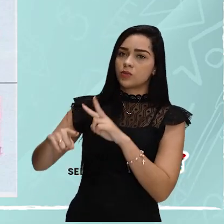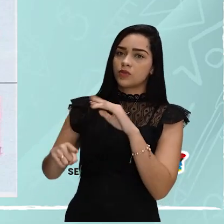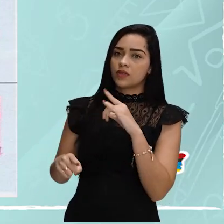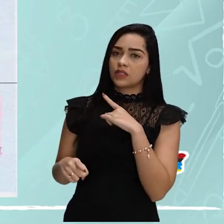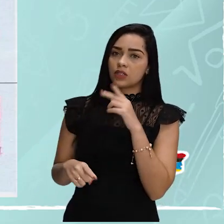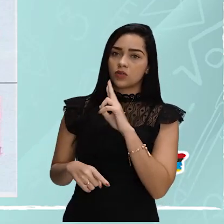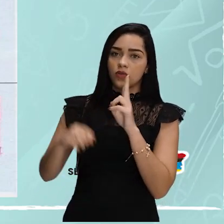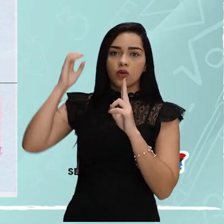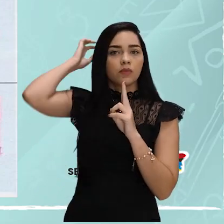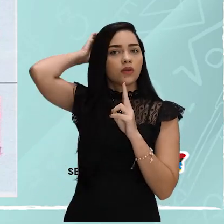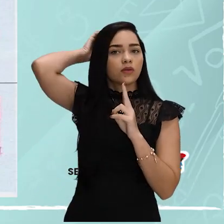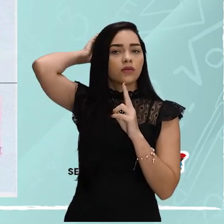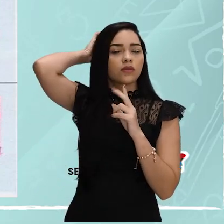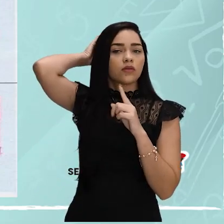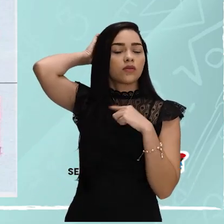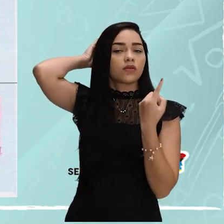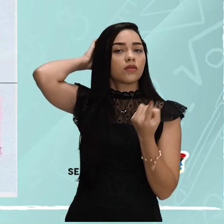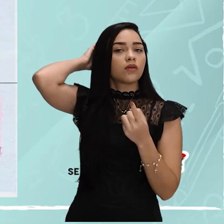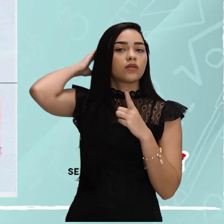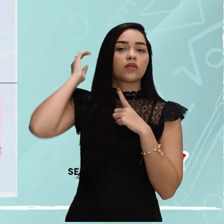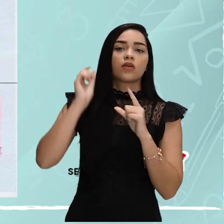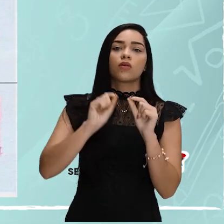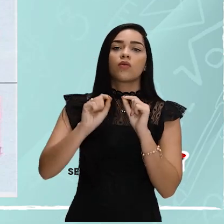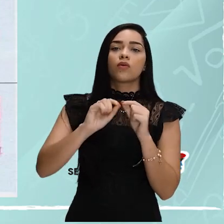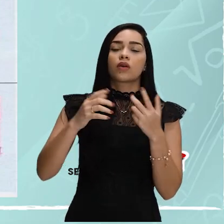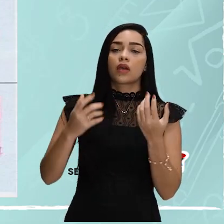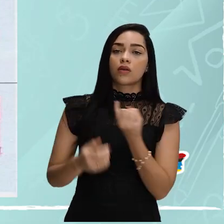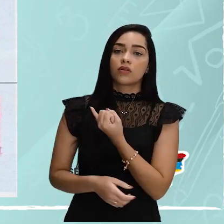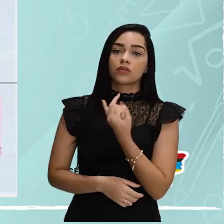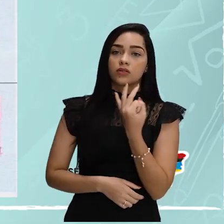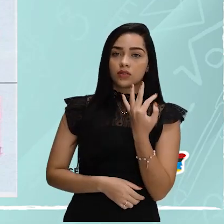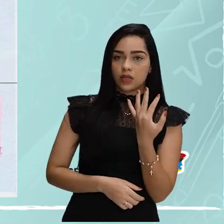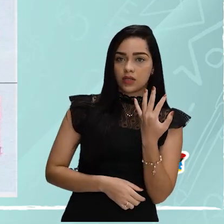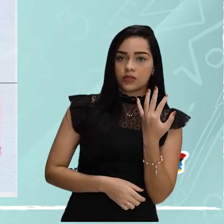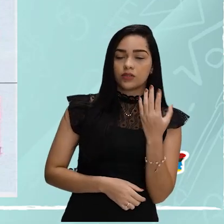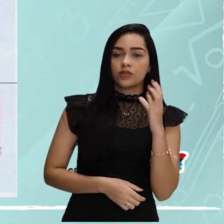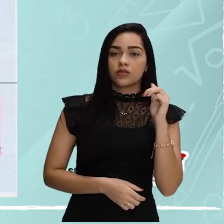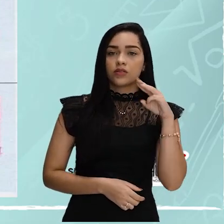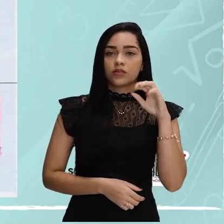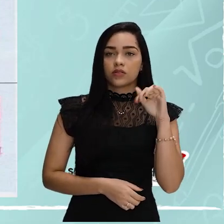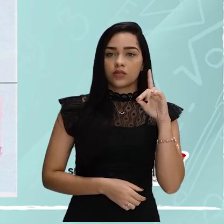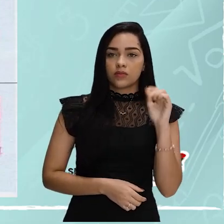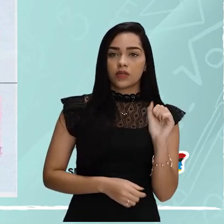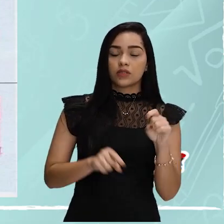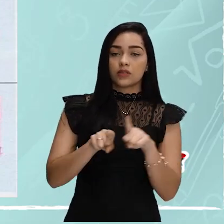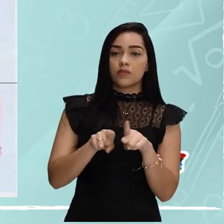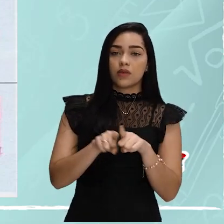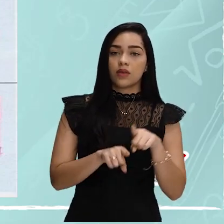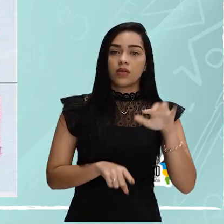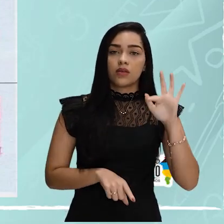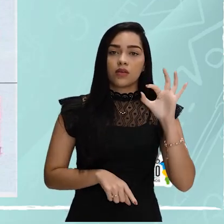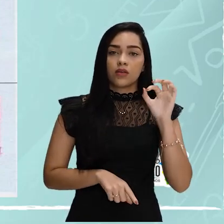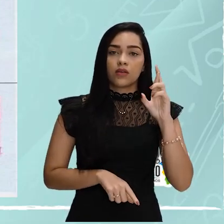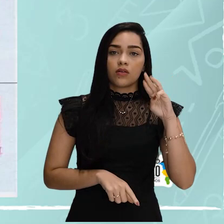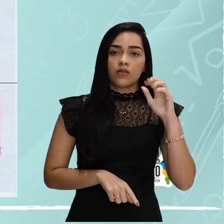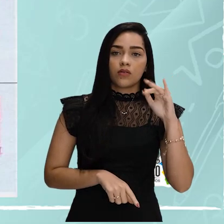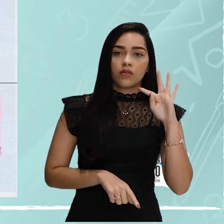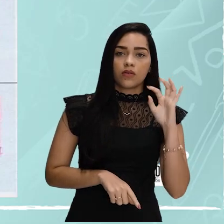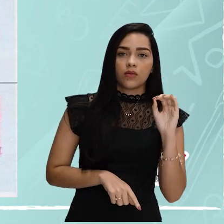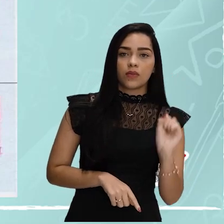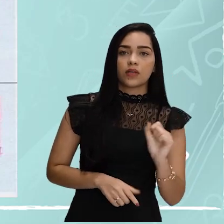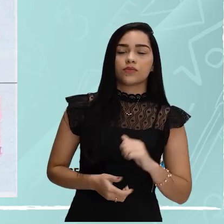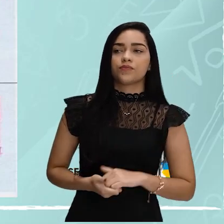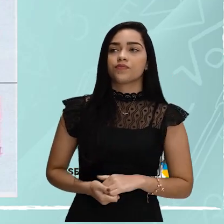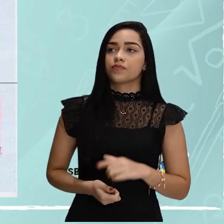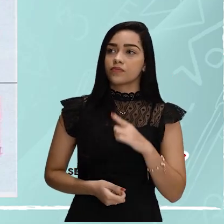dar nome a esse epitélio, a gente leva em consideração a quantidade de camadas e ao formato da célula. Então, aqui eu tenho